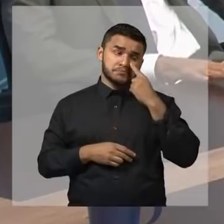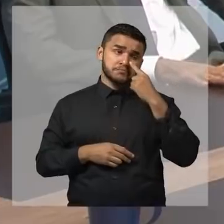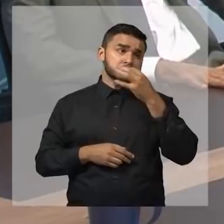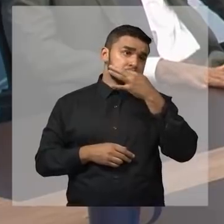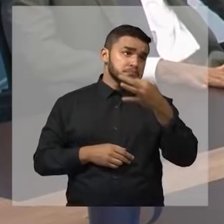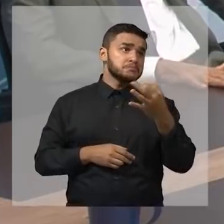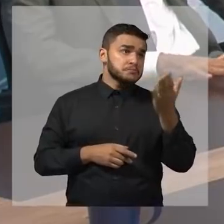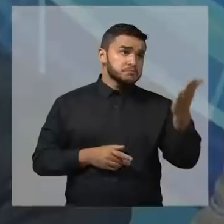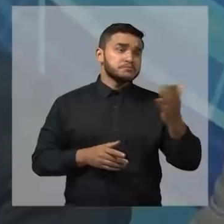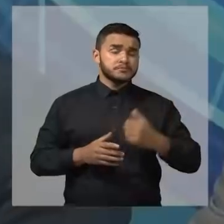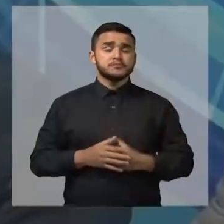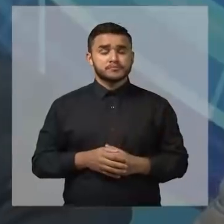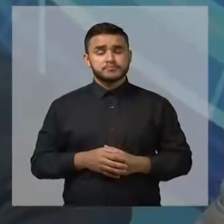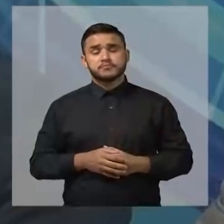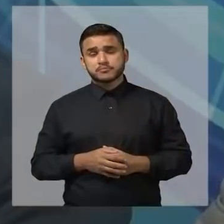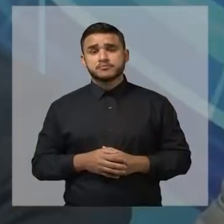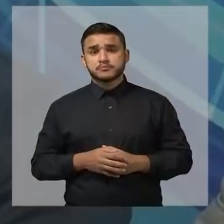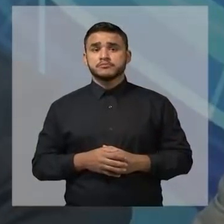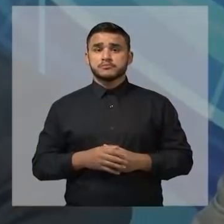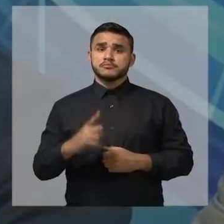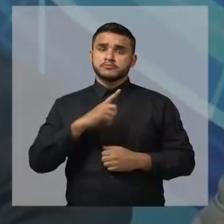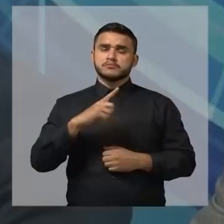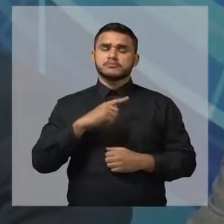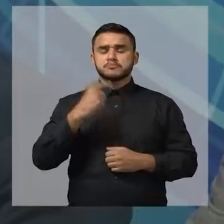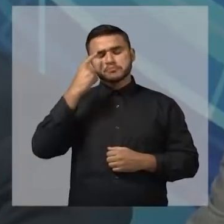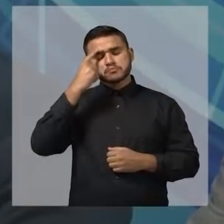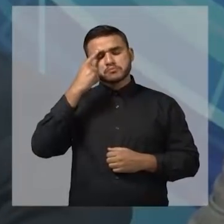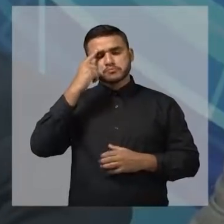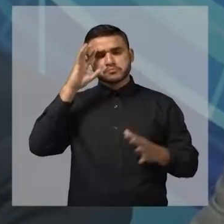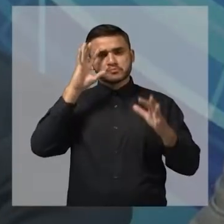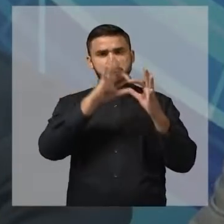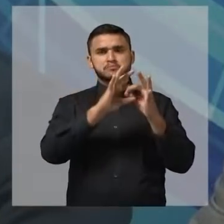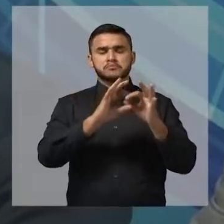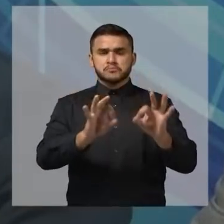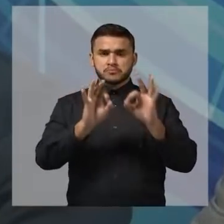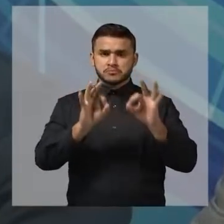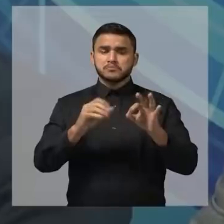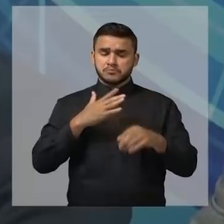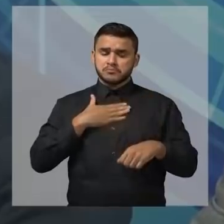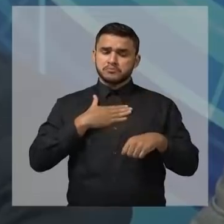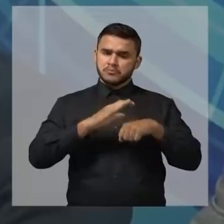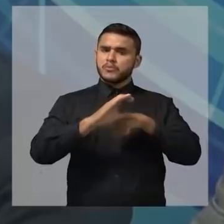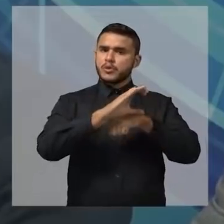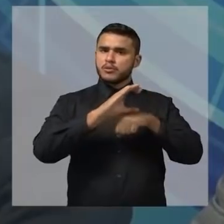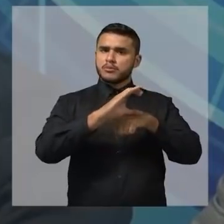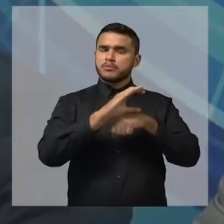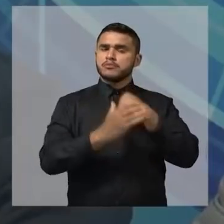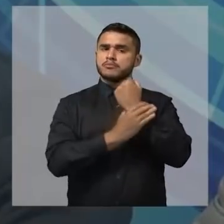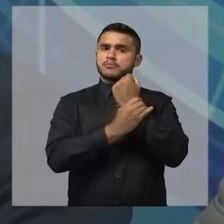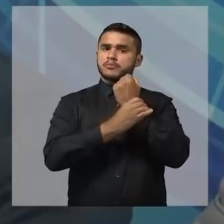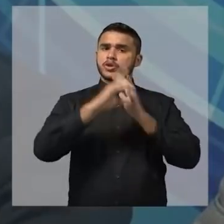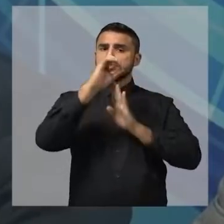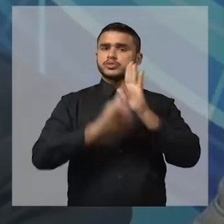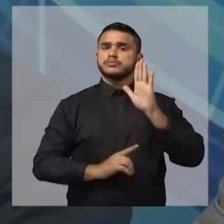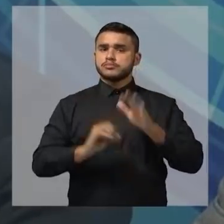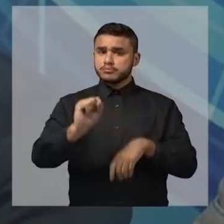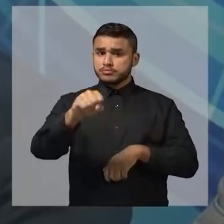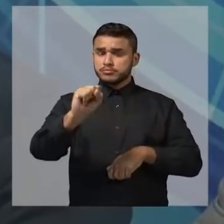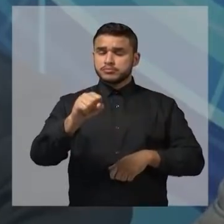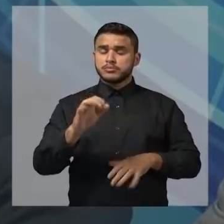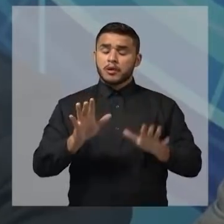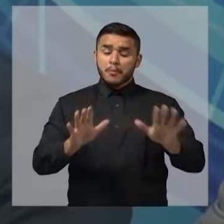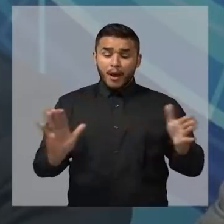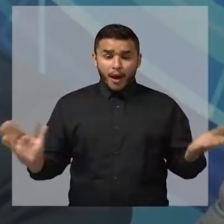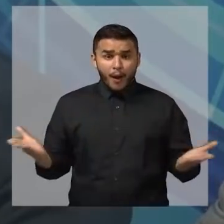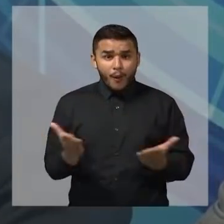eu siga a corrente garantista, eu entendo que nós vivemos uma situação excepcional.